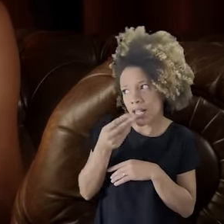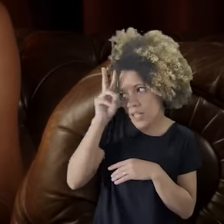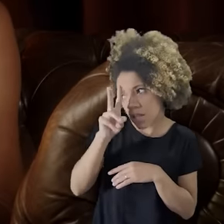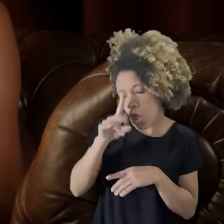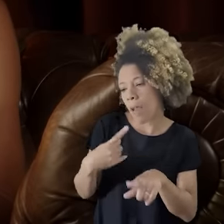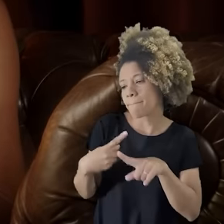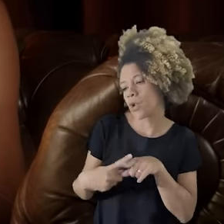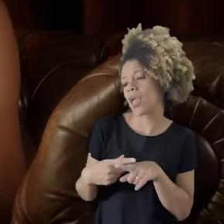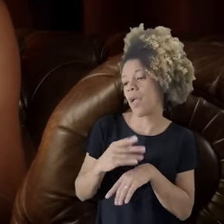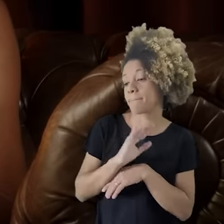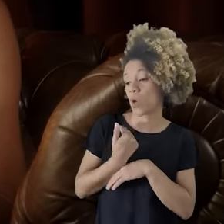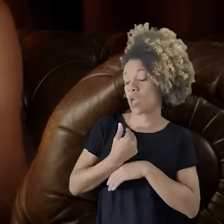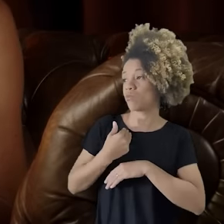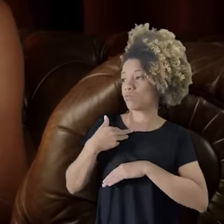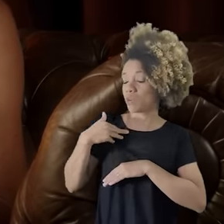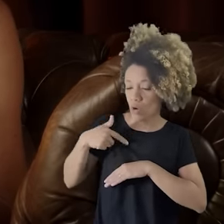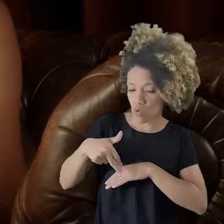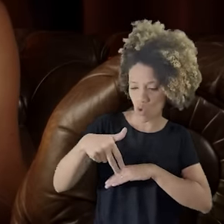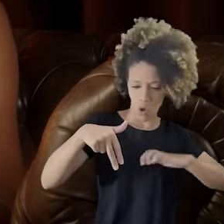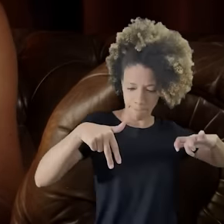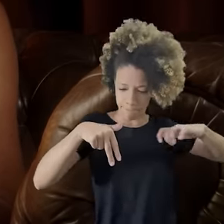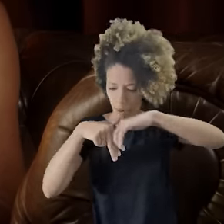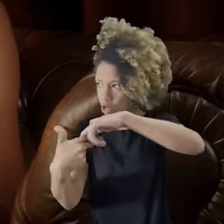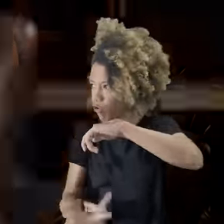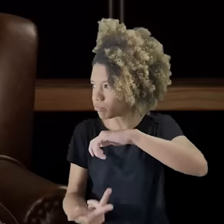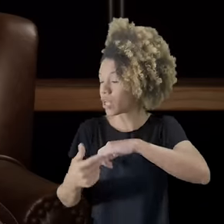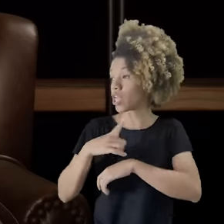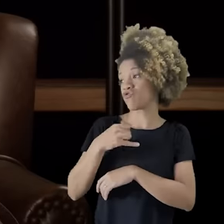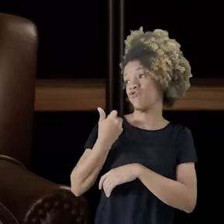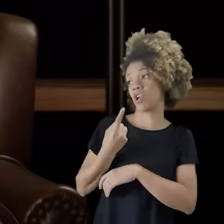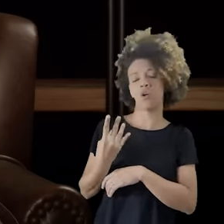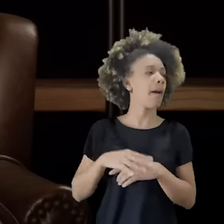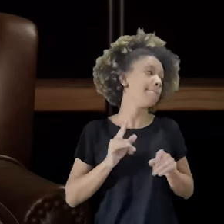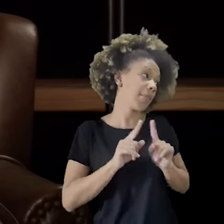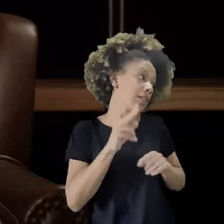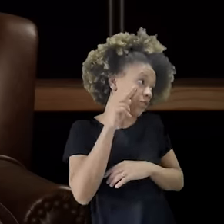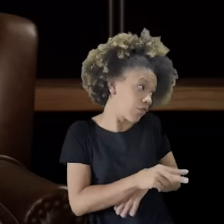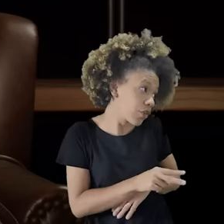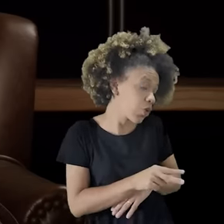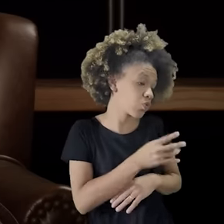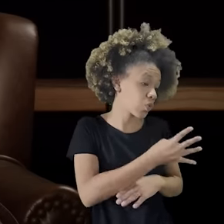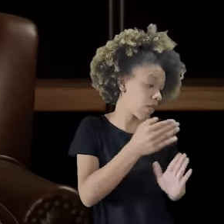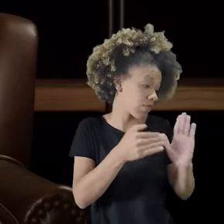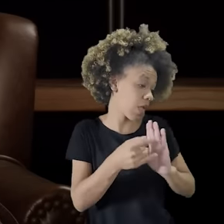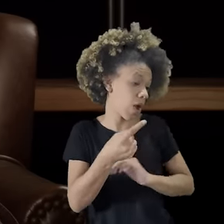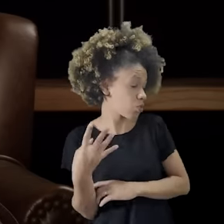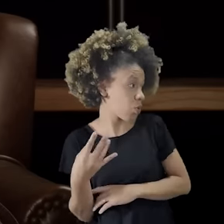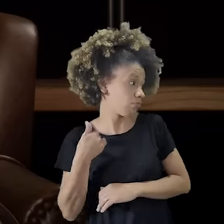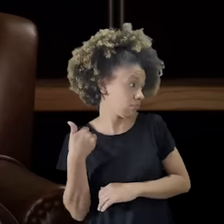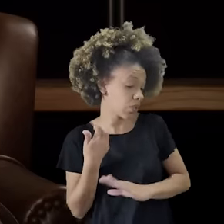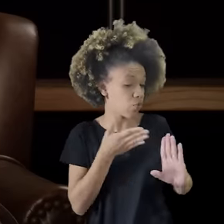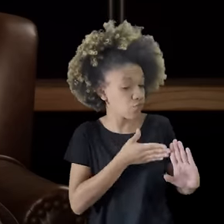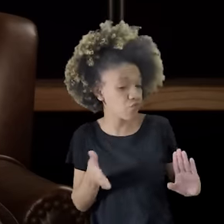dessa história porque meu pai morreu atropelado quando eu tinha 14 anos mas ele te viu dos quatro aos 14 nessa transiçãozinha